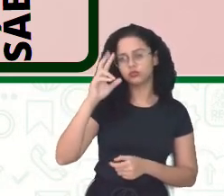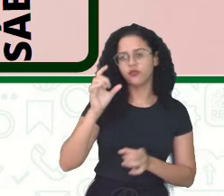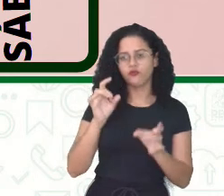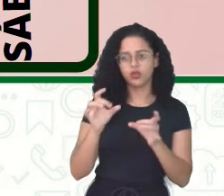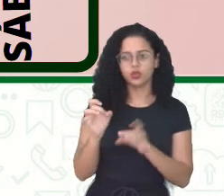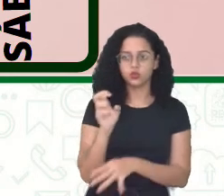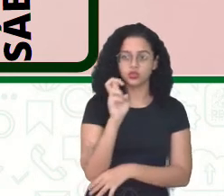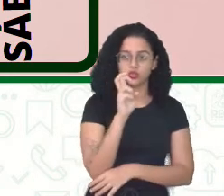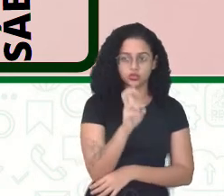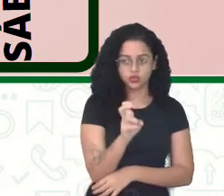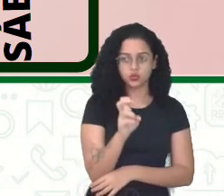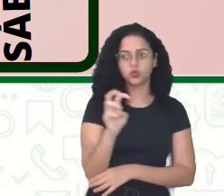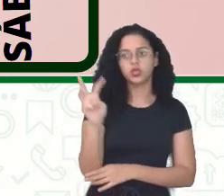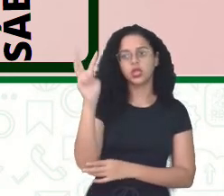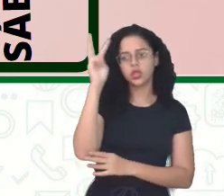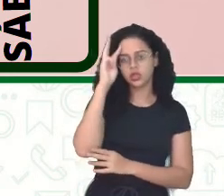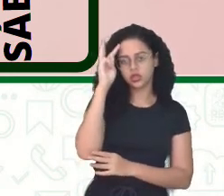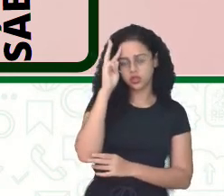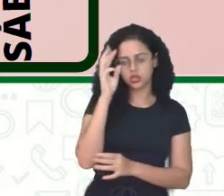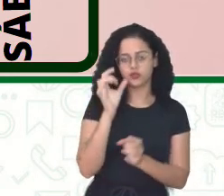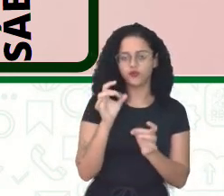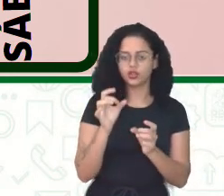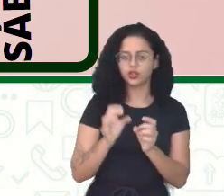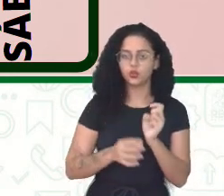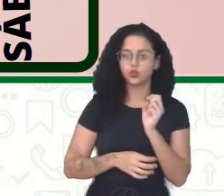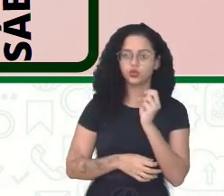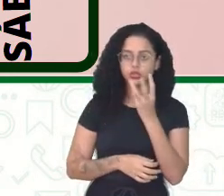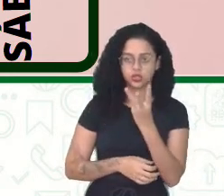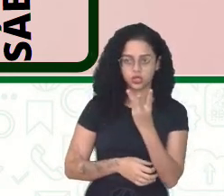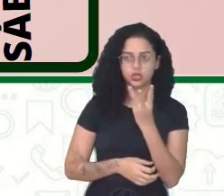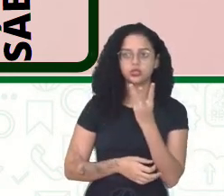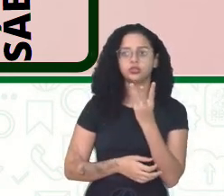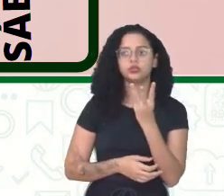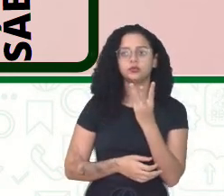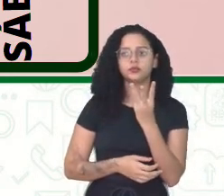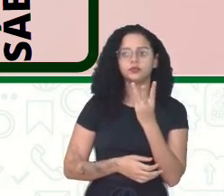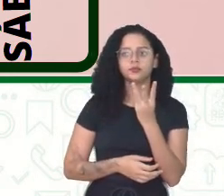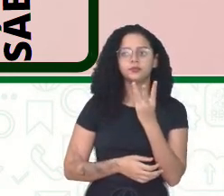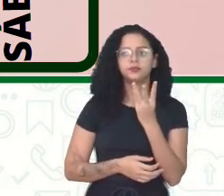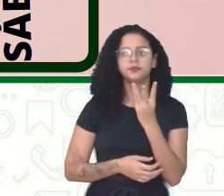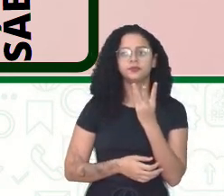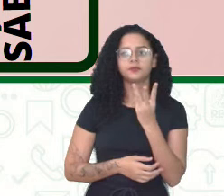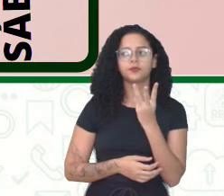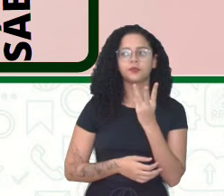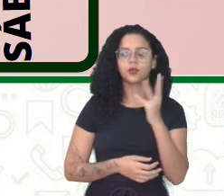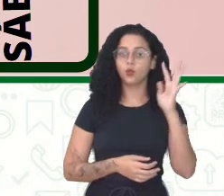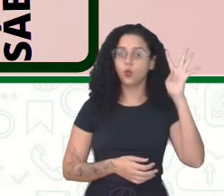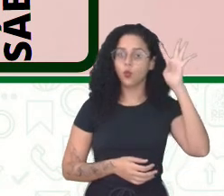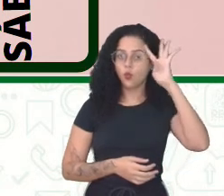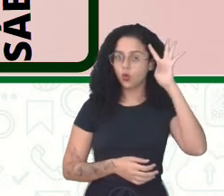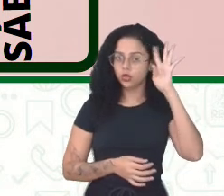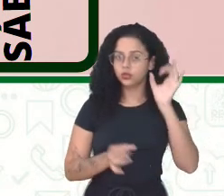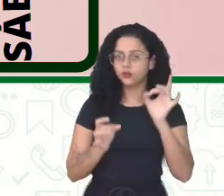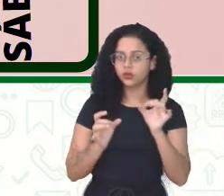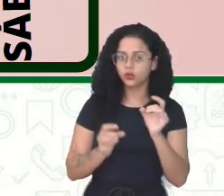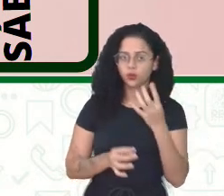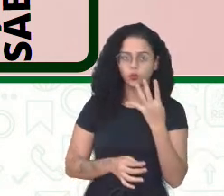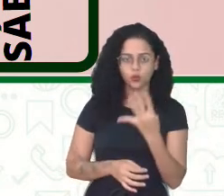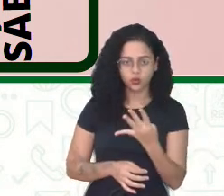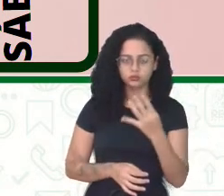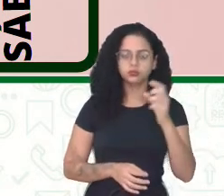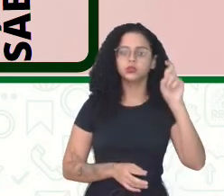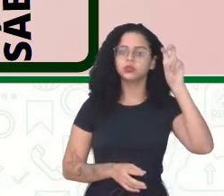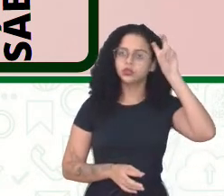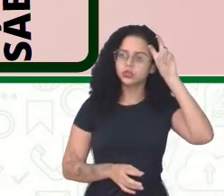terça foi 2, foi 3, né? Foi 3. Na quarta foi 4.